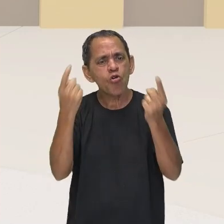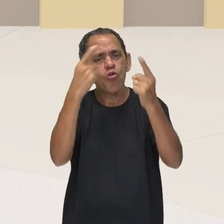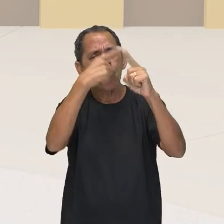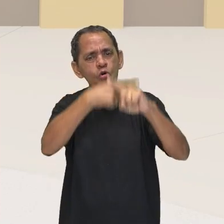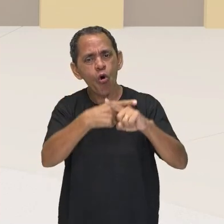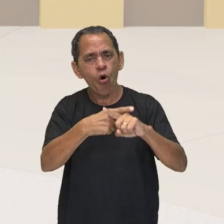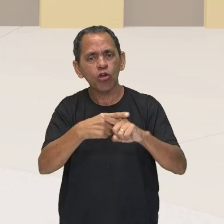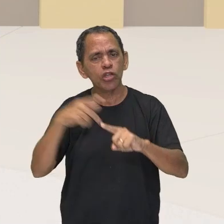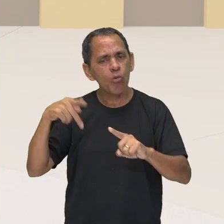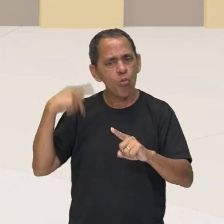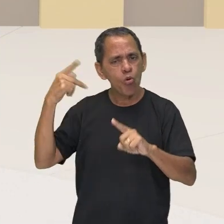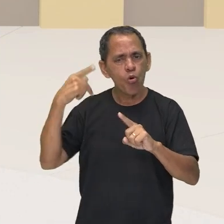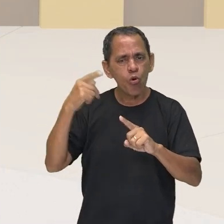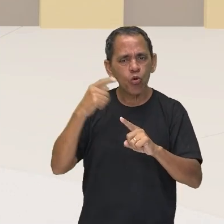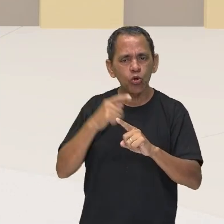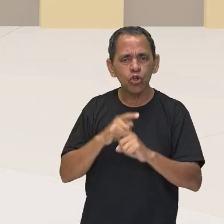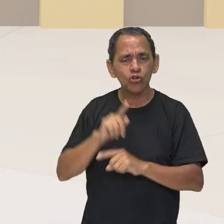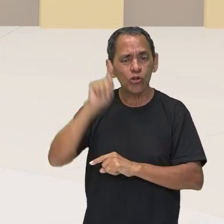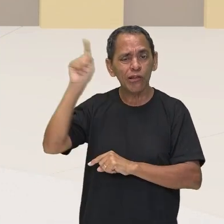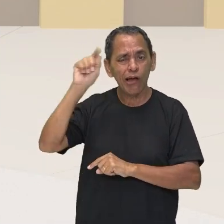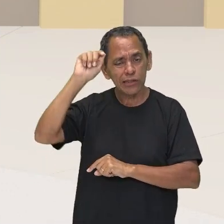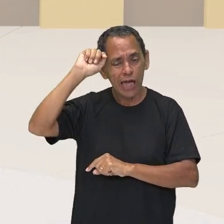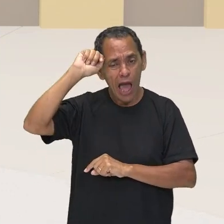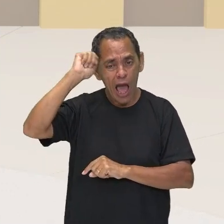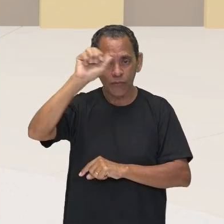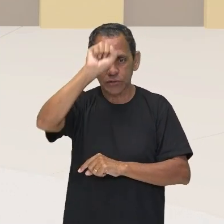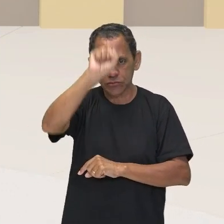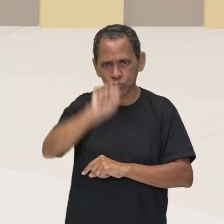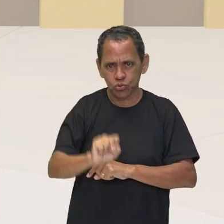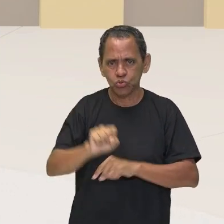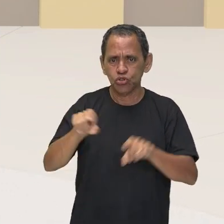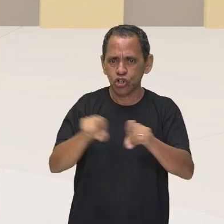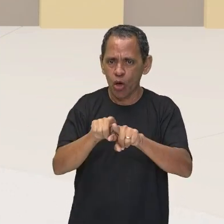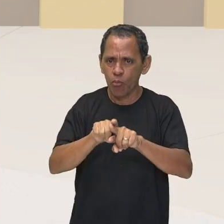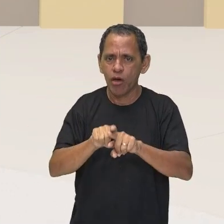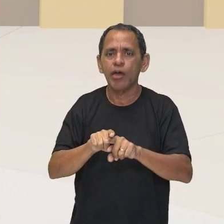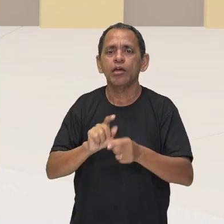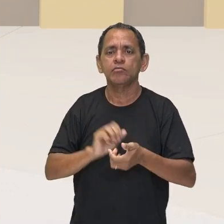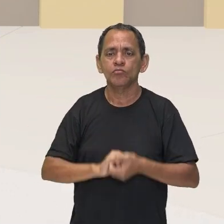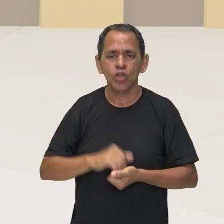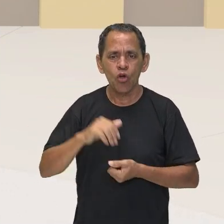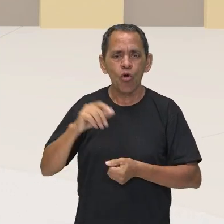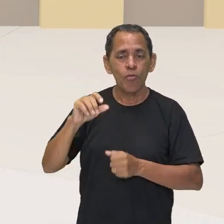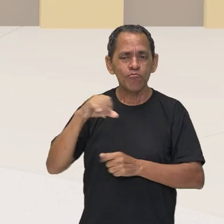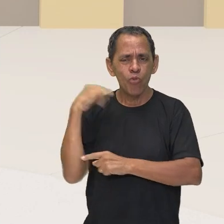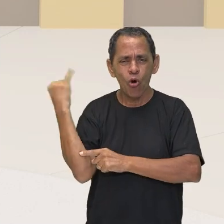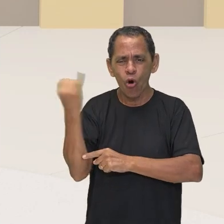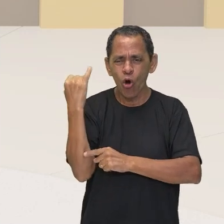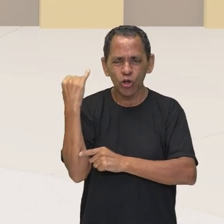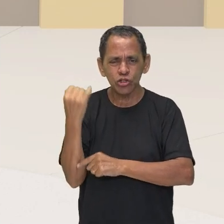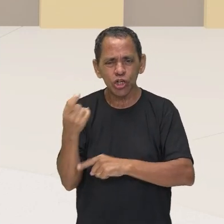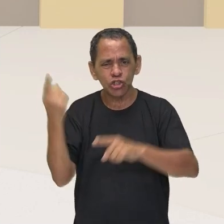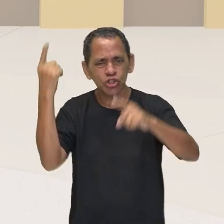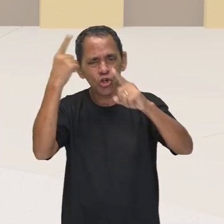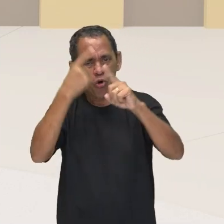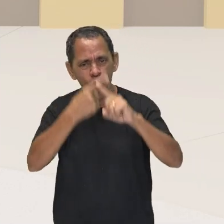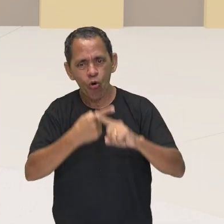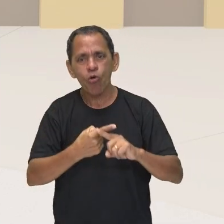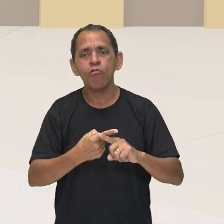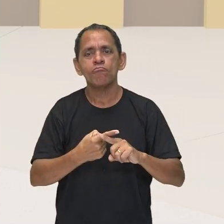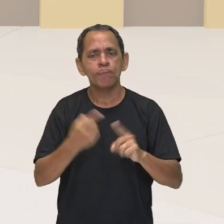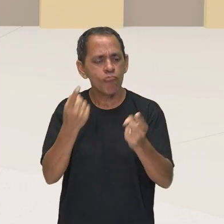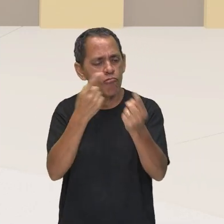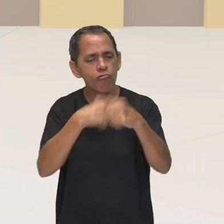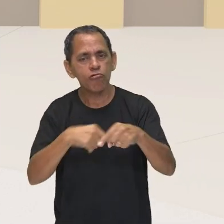sul-africano. Ele foi um dos grandes nomes na luta contra o apartheid na África do Sul. Então nós